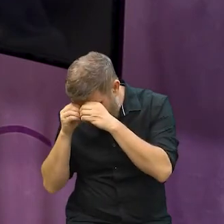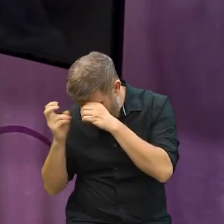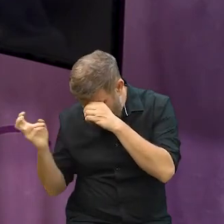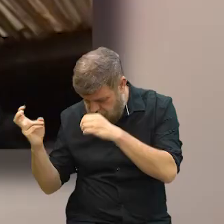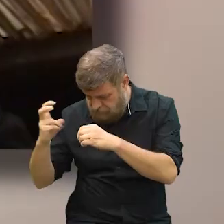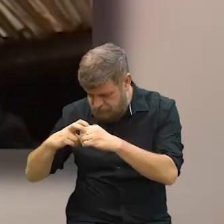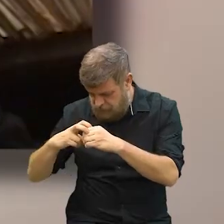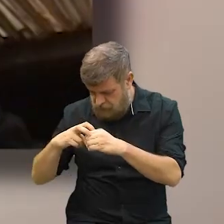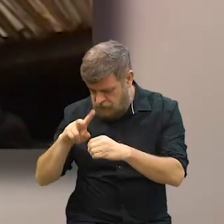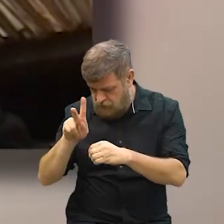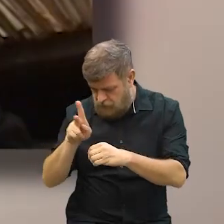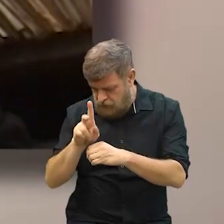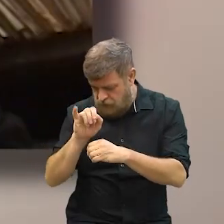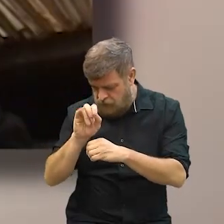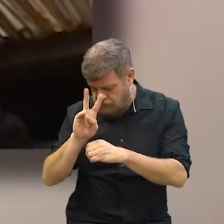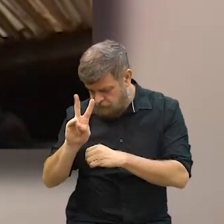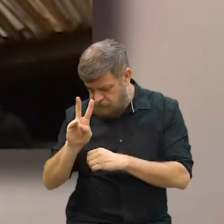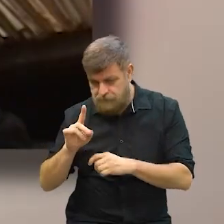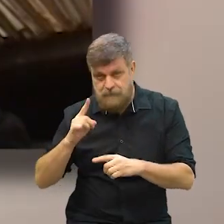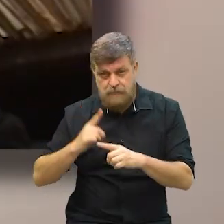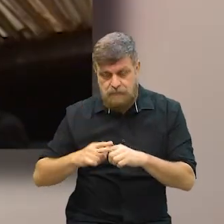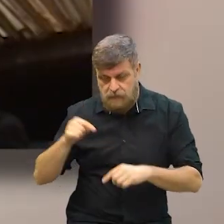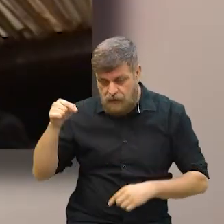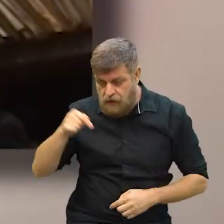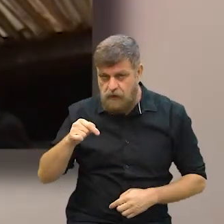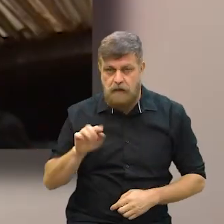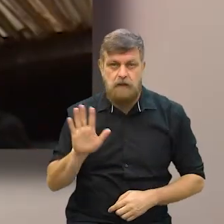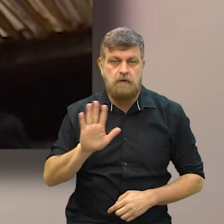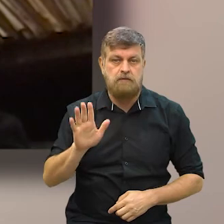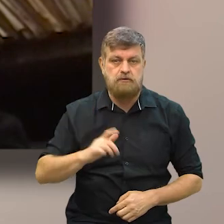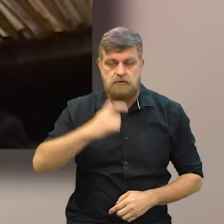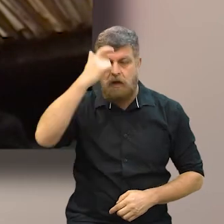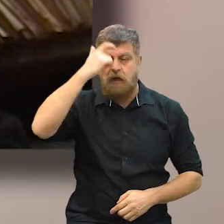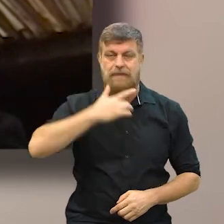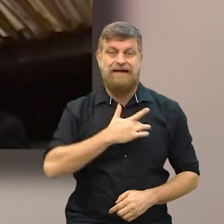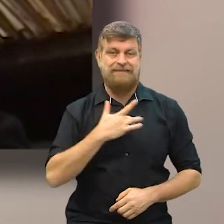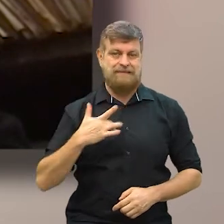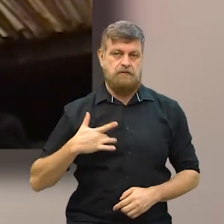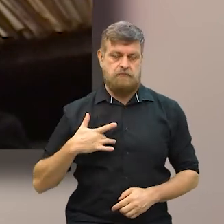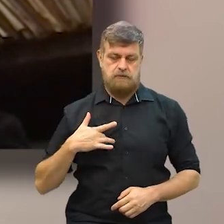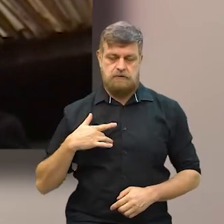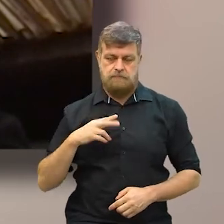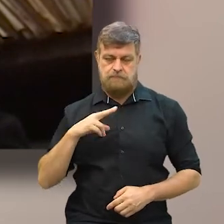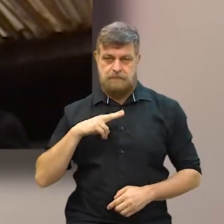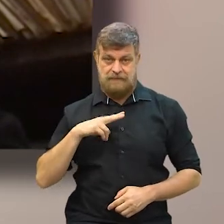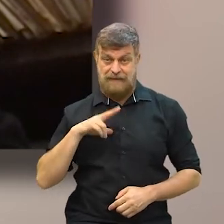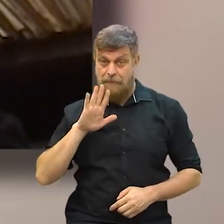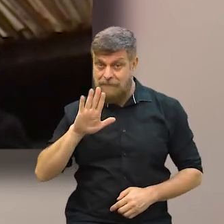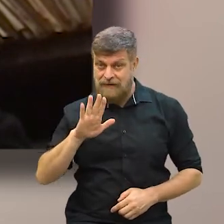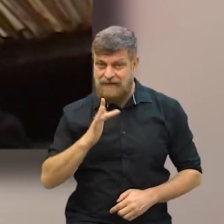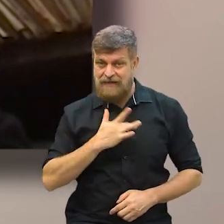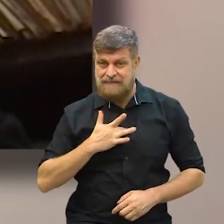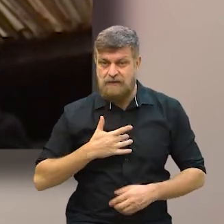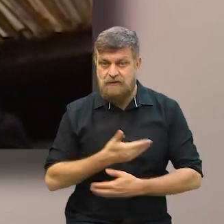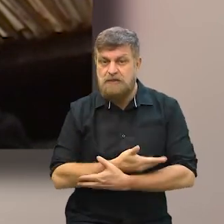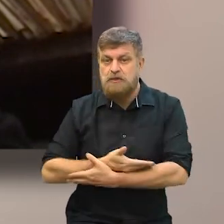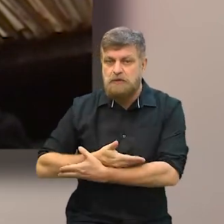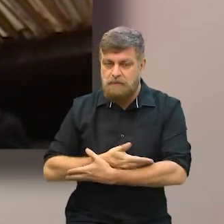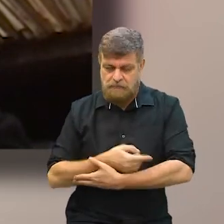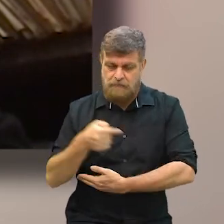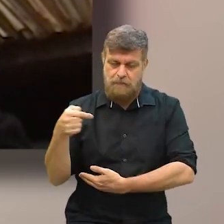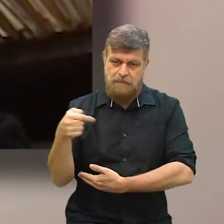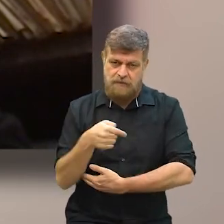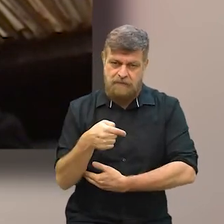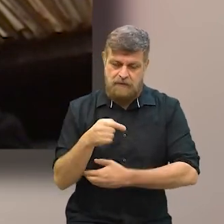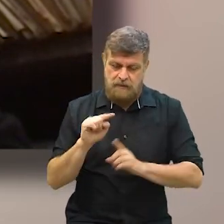HIV. Exatamente, porque ali não se trata só da saúde dela, mas da saúde